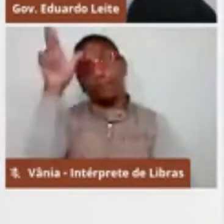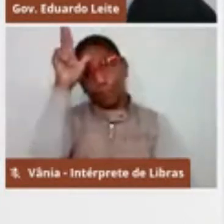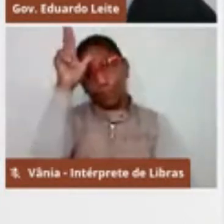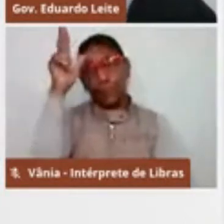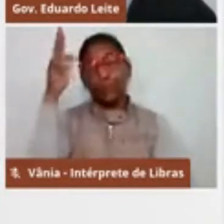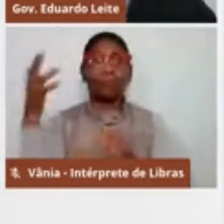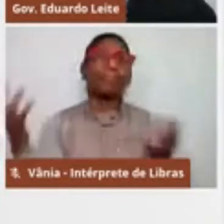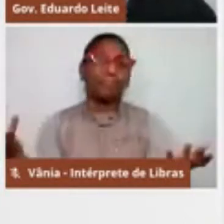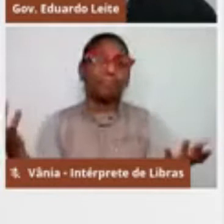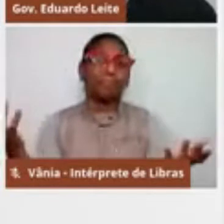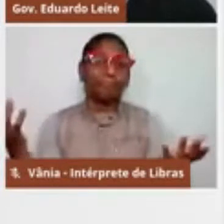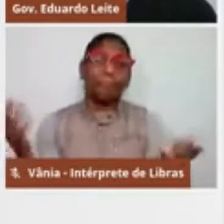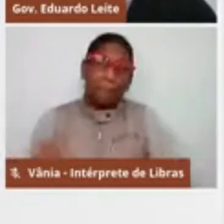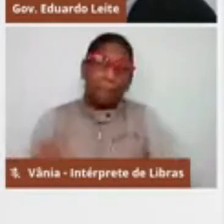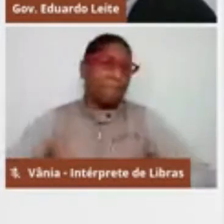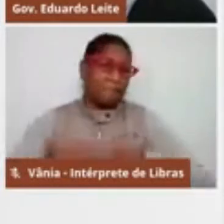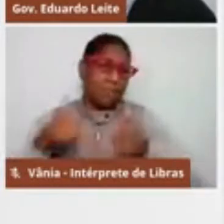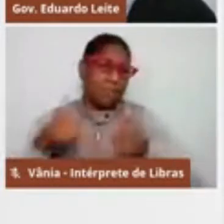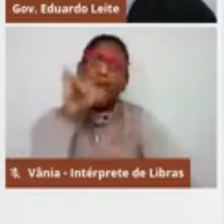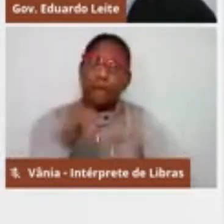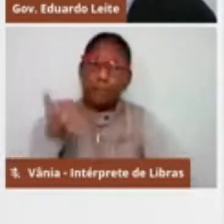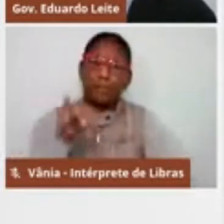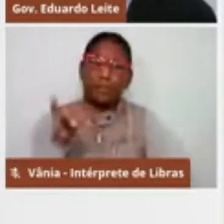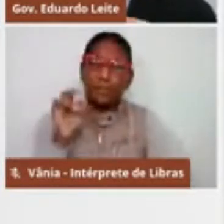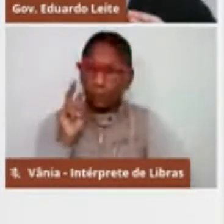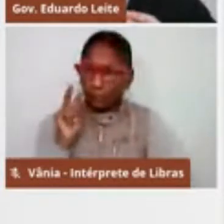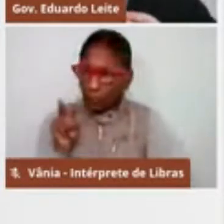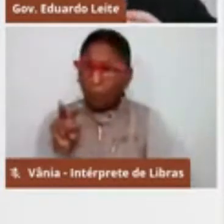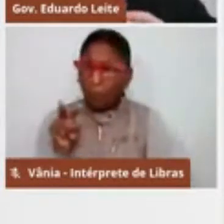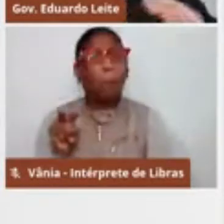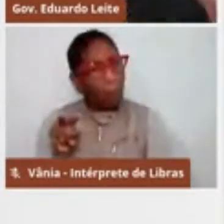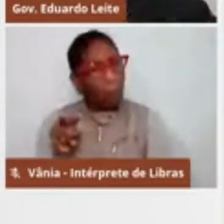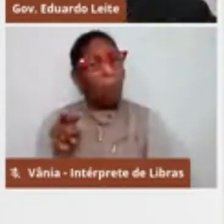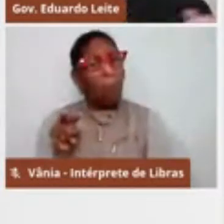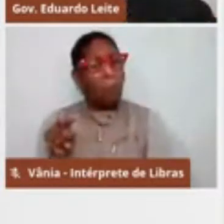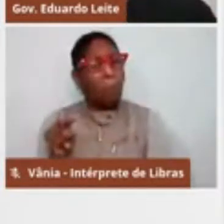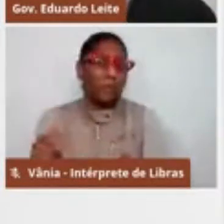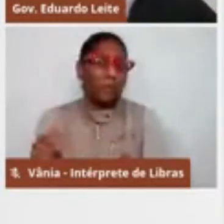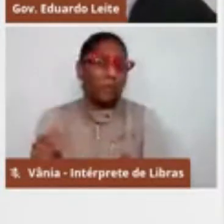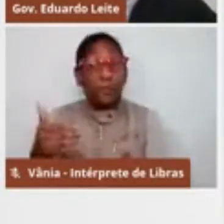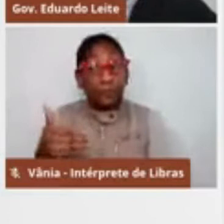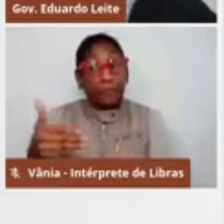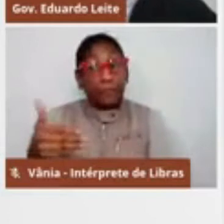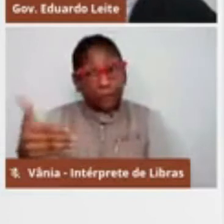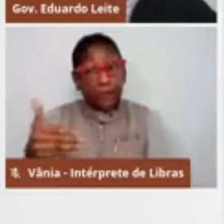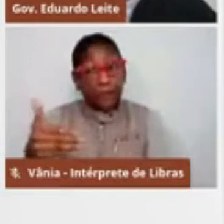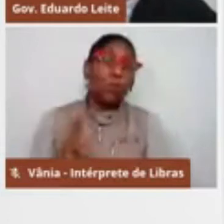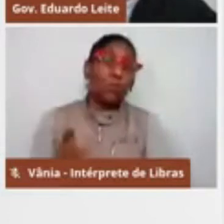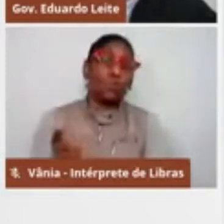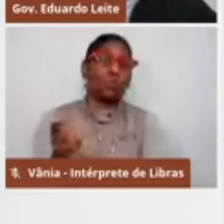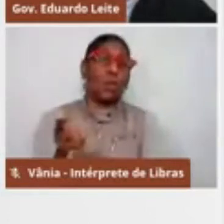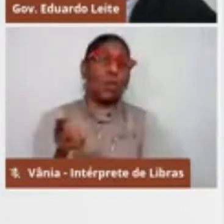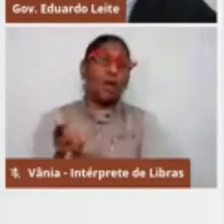Também uma melhoria importante que a gente aguarda possa se verificar uma manutenção desse